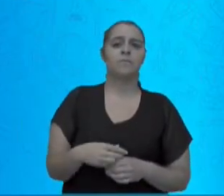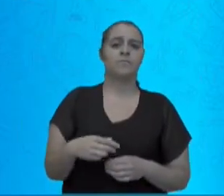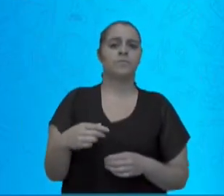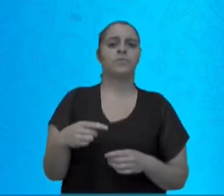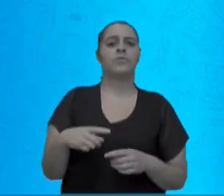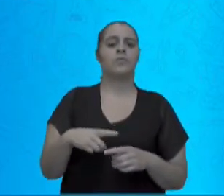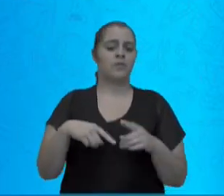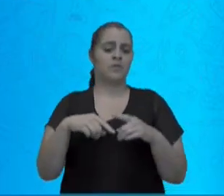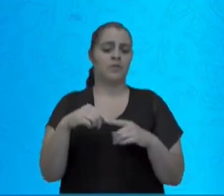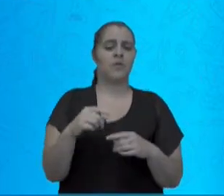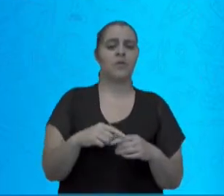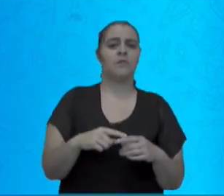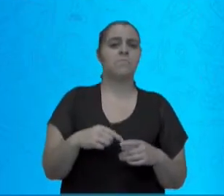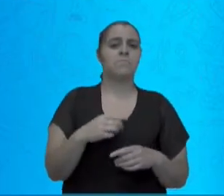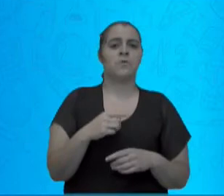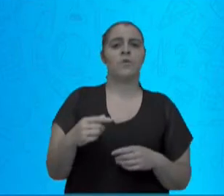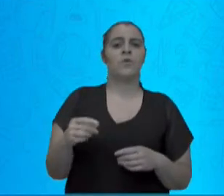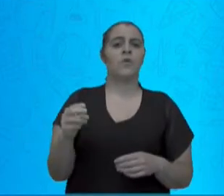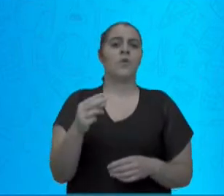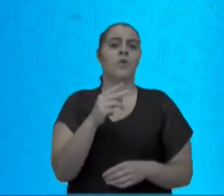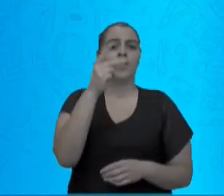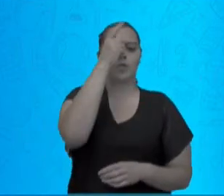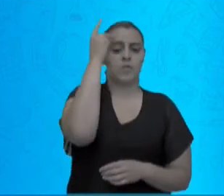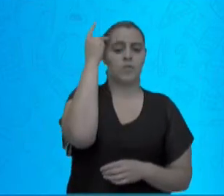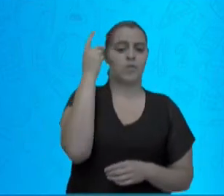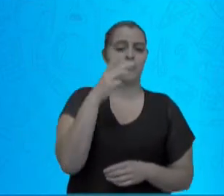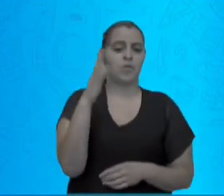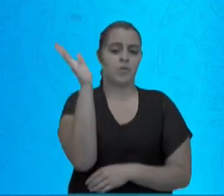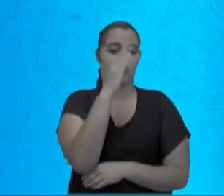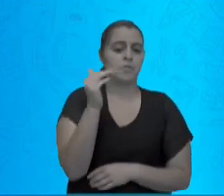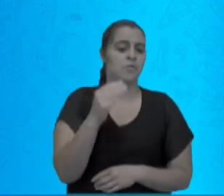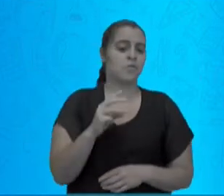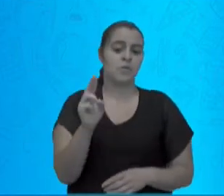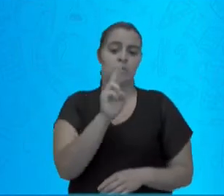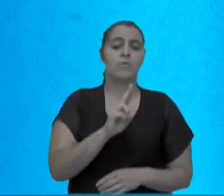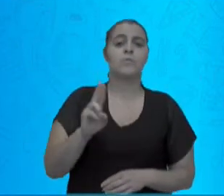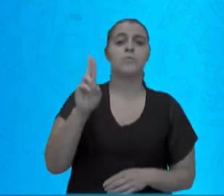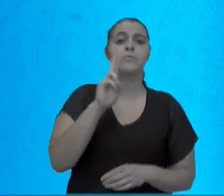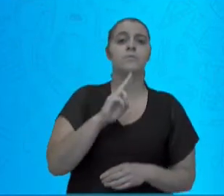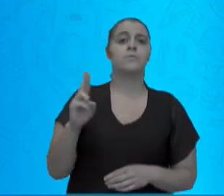povo brasileiro não usufrui daquilo que é dele.